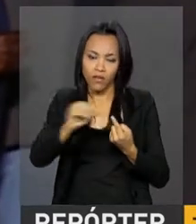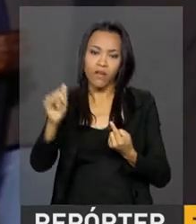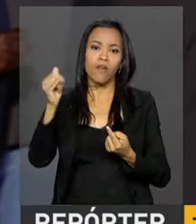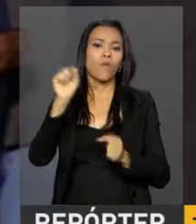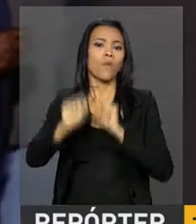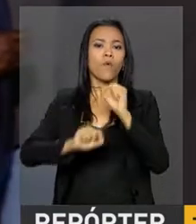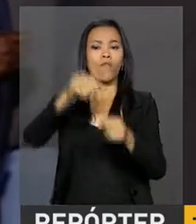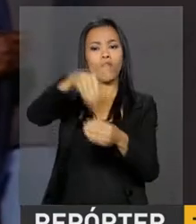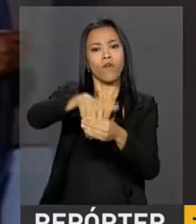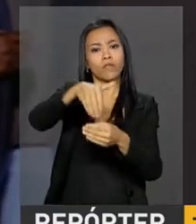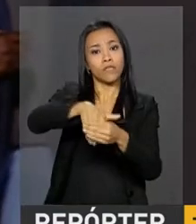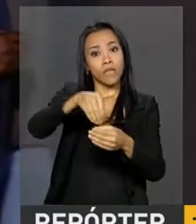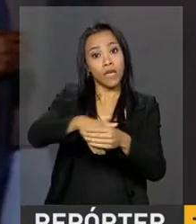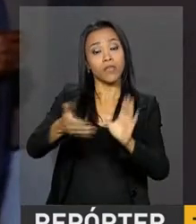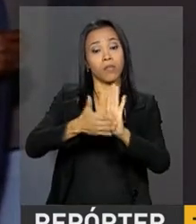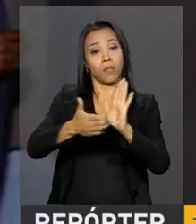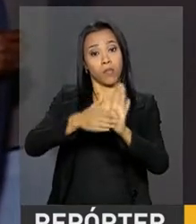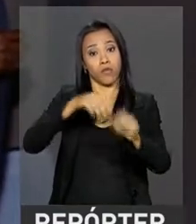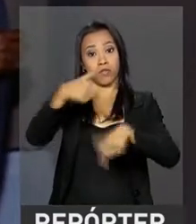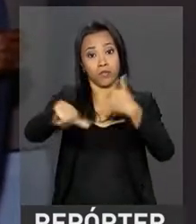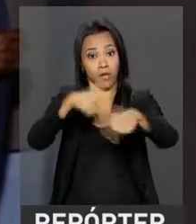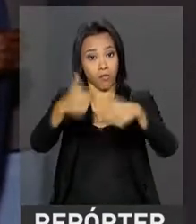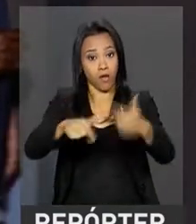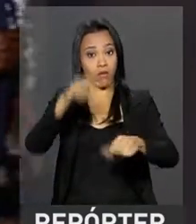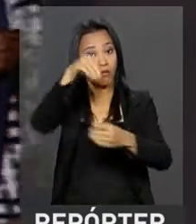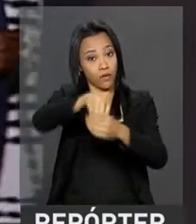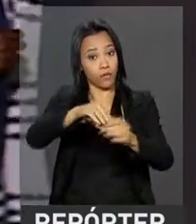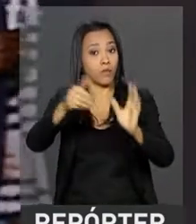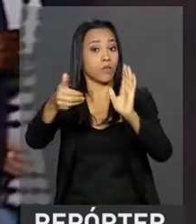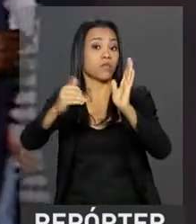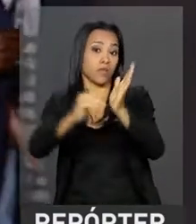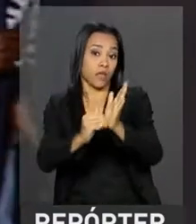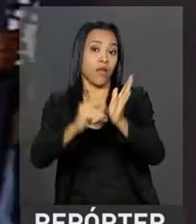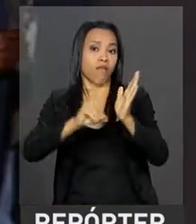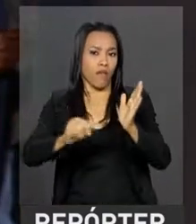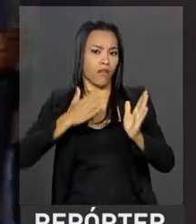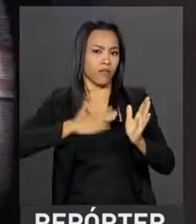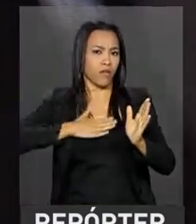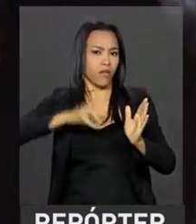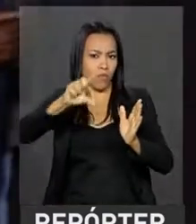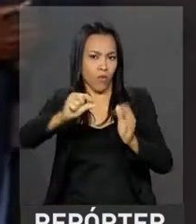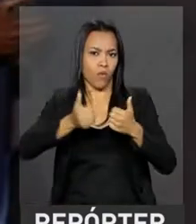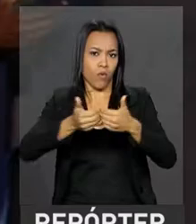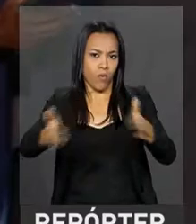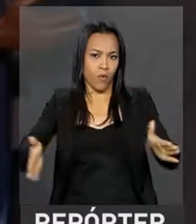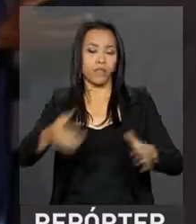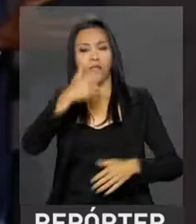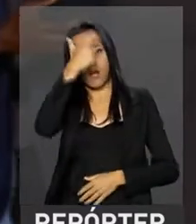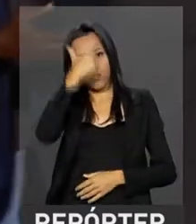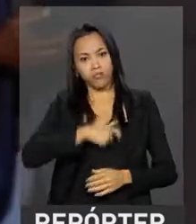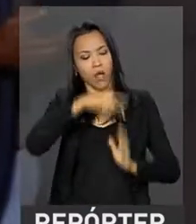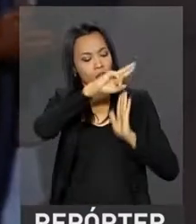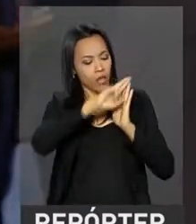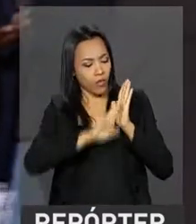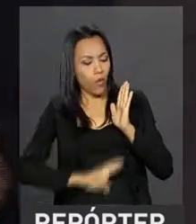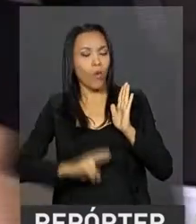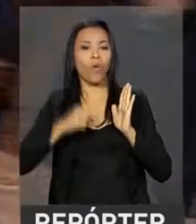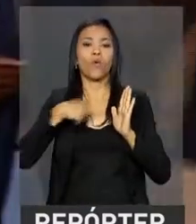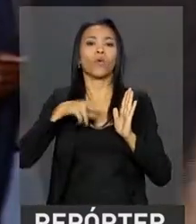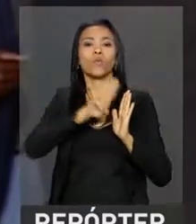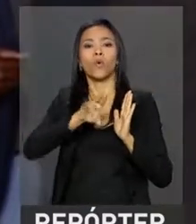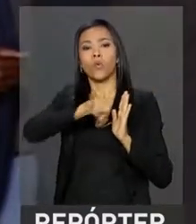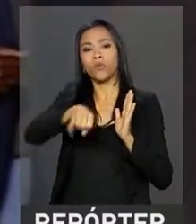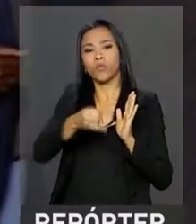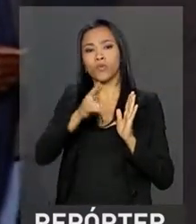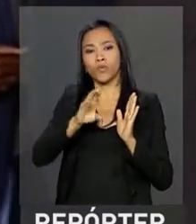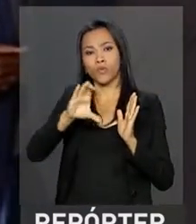reforma trabalhista na Comissão de Constituição e Justiça do Senado deve começar em instantes. O parecer do relator, o senador Romero Jucá,